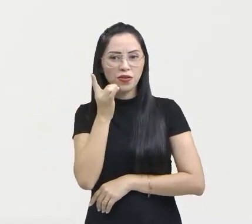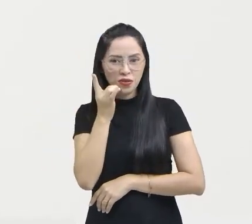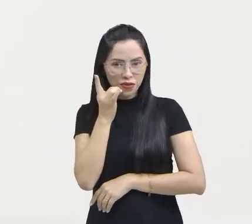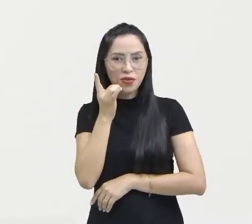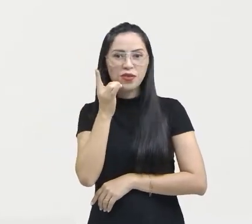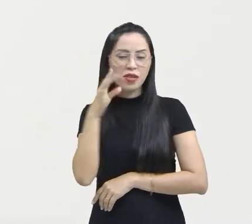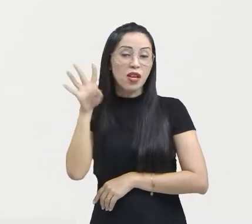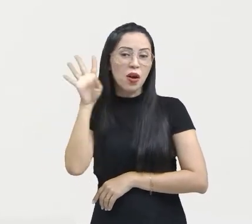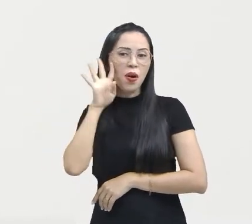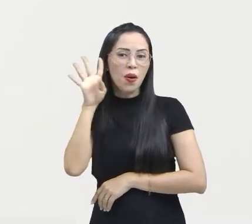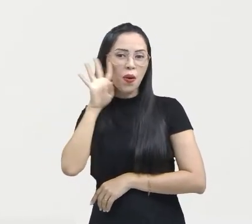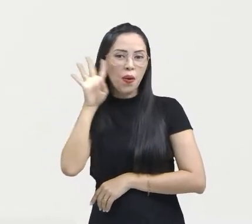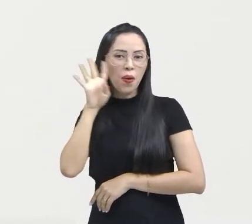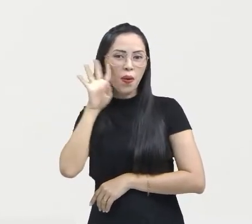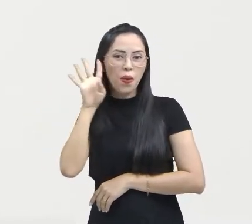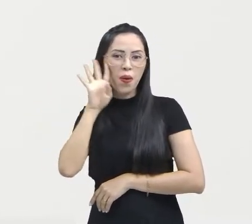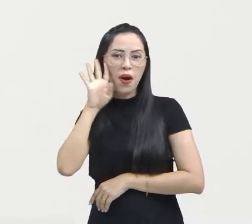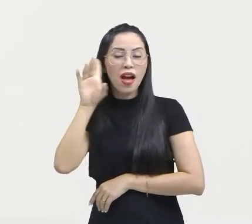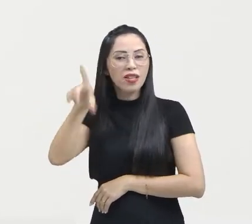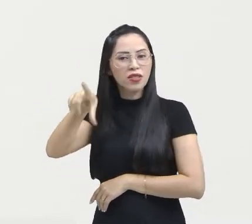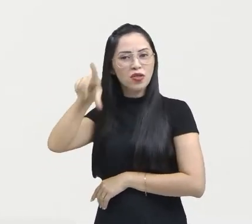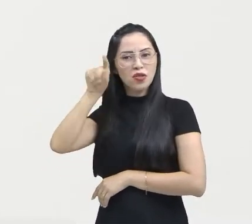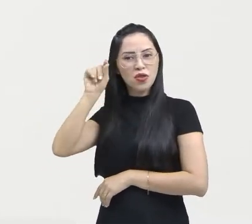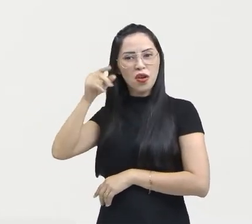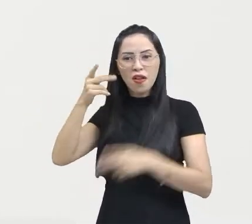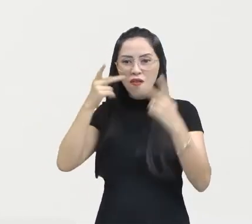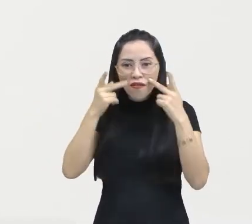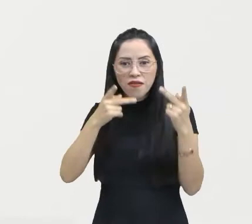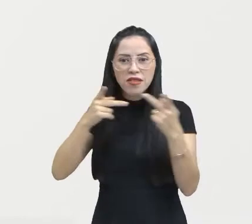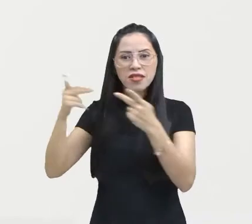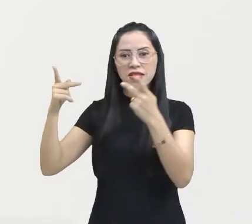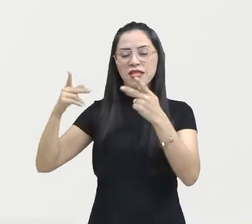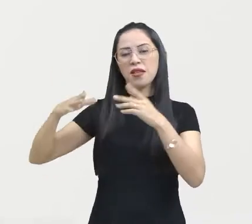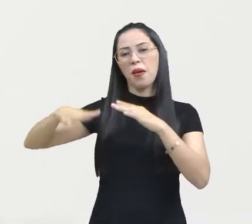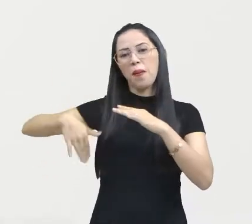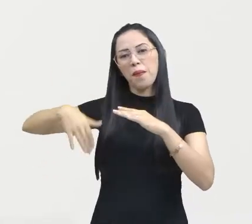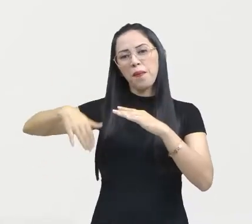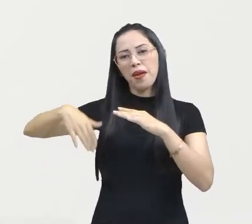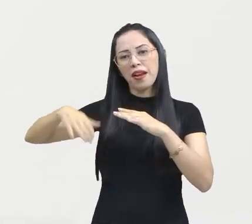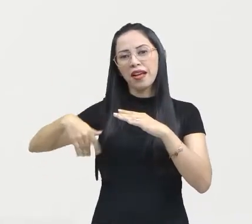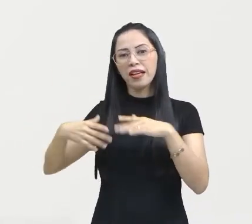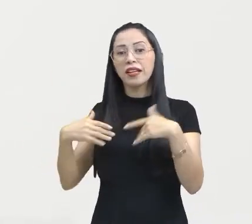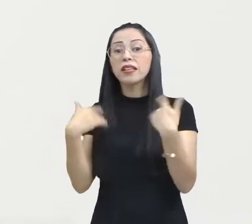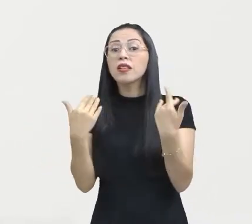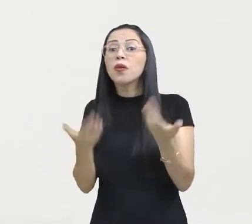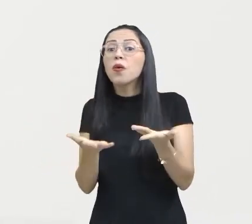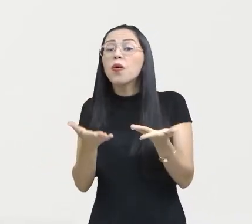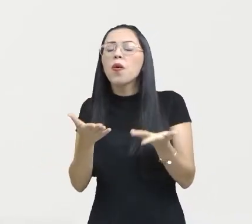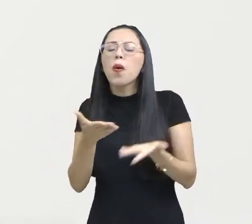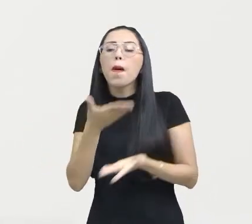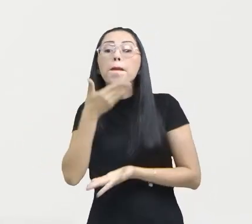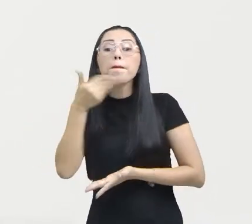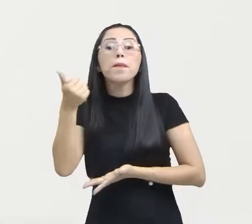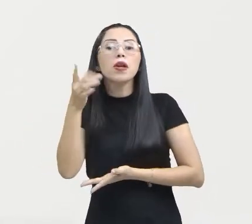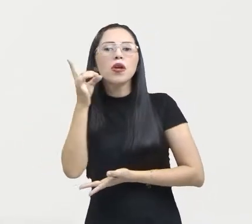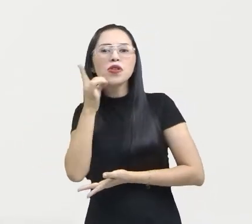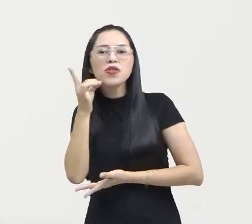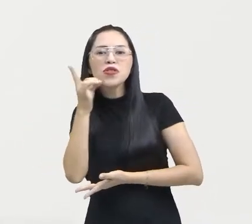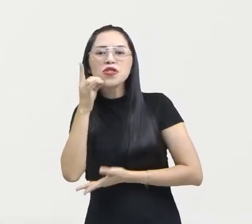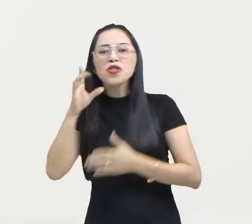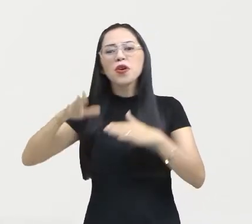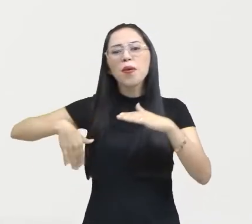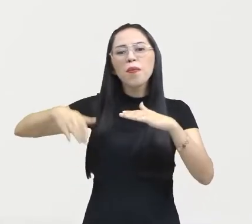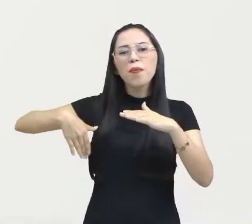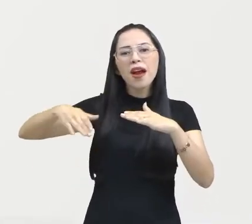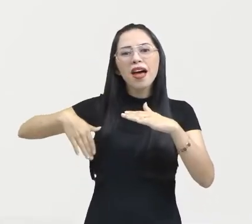Simone pode ir para onde? Para a praia. Qual é o melhor dia para a Simone ir para a praia? Na quarta-feira. E por que na